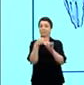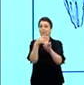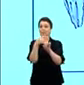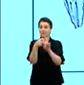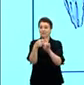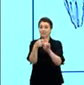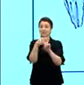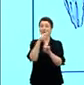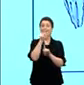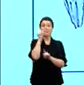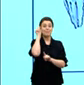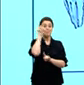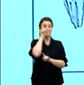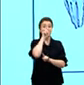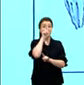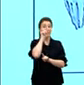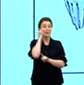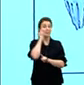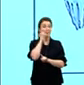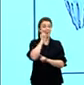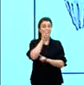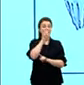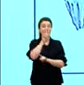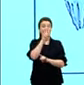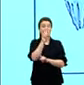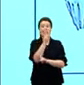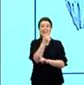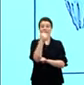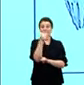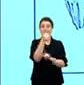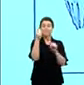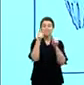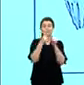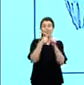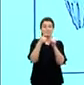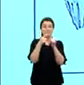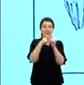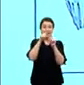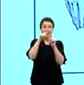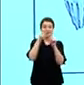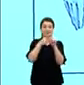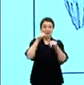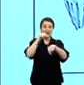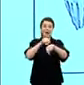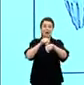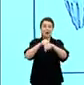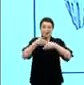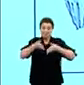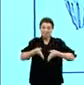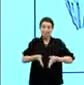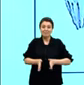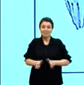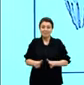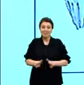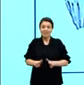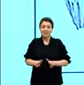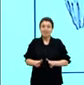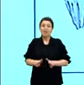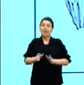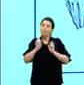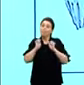RH negativo, na sua primeira gravidez. Então, na hora do parto, né, vai ocorrer